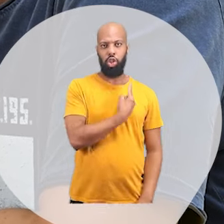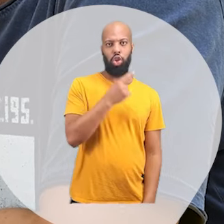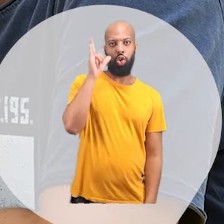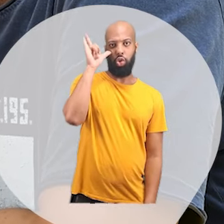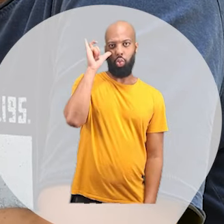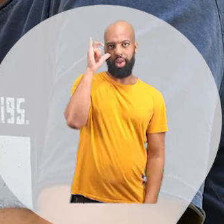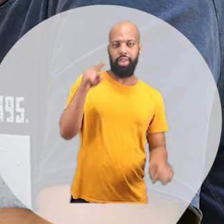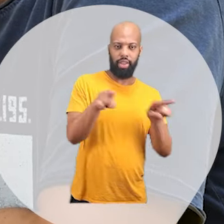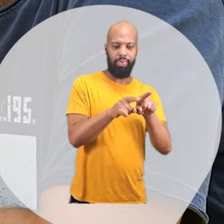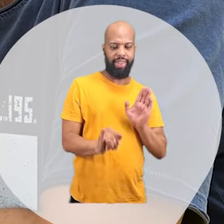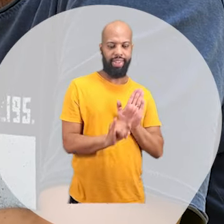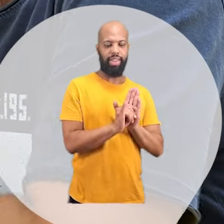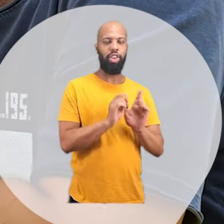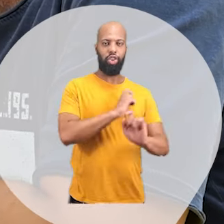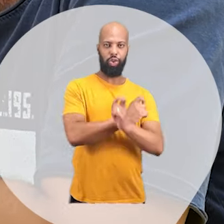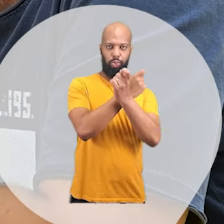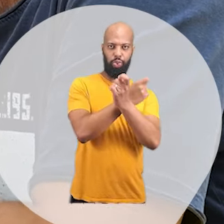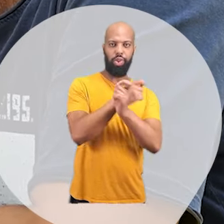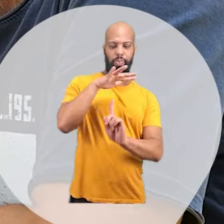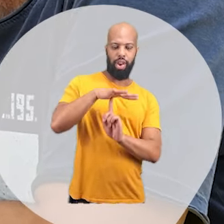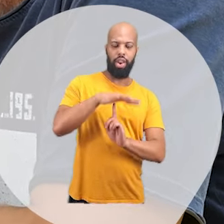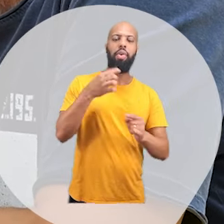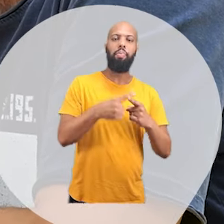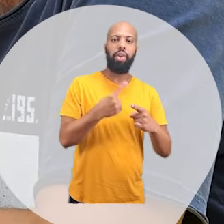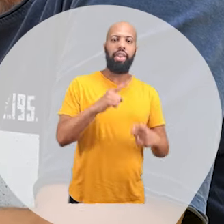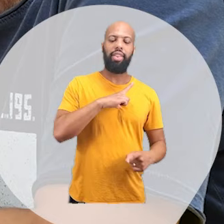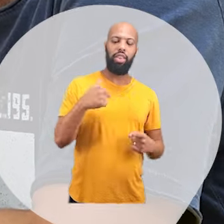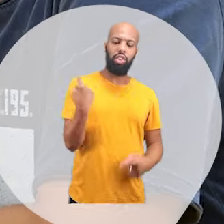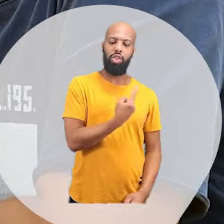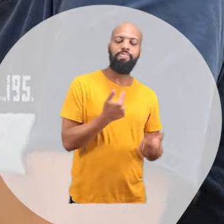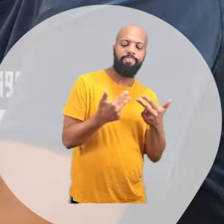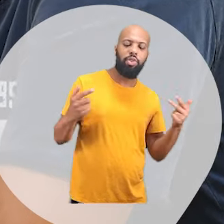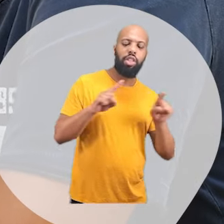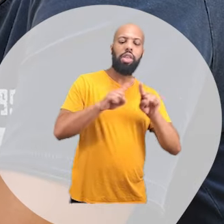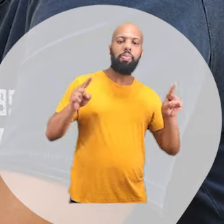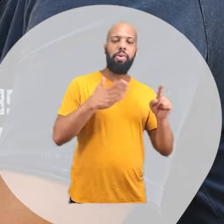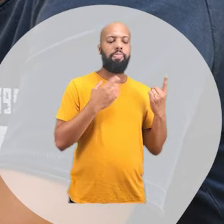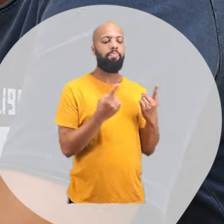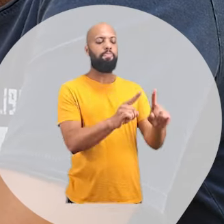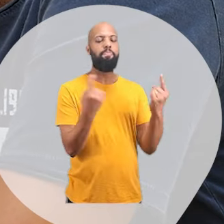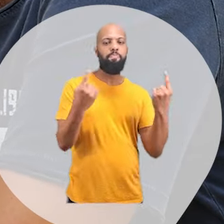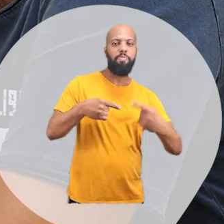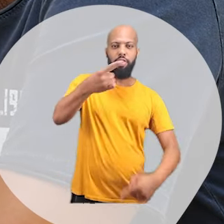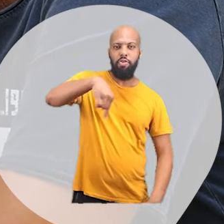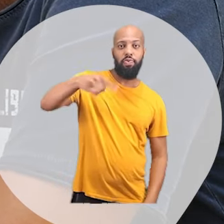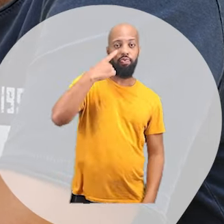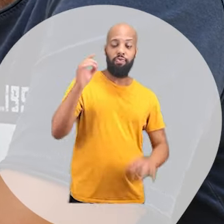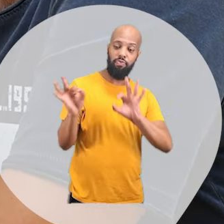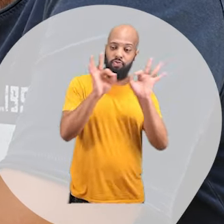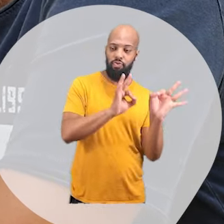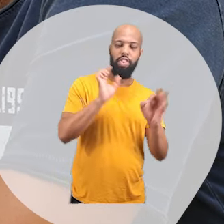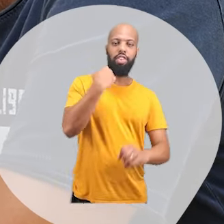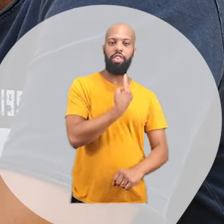nosso Insta e da identidade PUC PR porque lá nós também ofertamos as nossas atividades Mas qual é a minha provocação o desafio para você que nos escuta